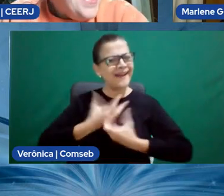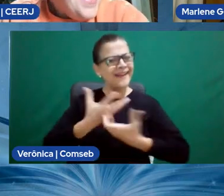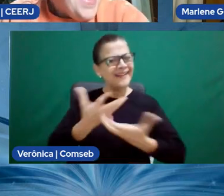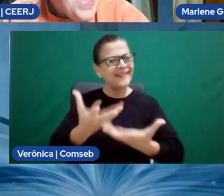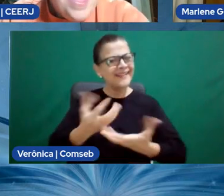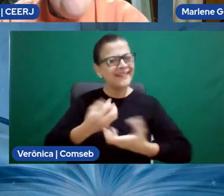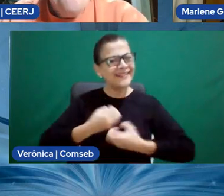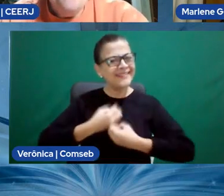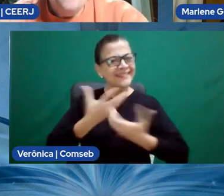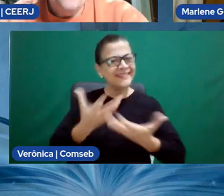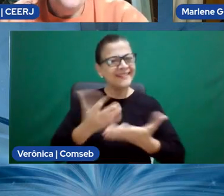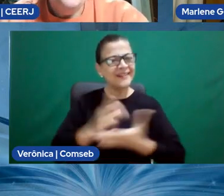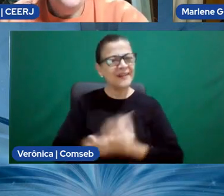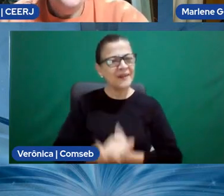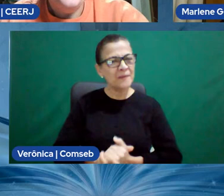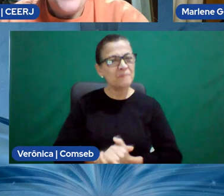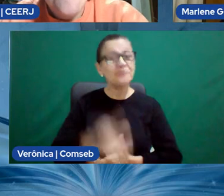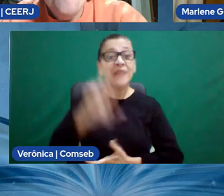Porque